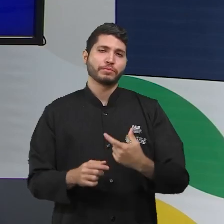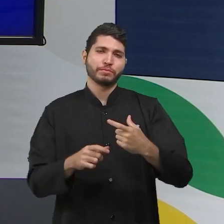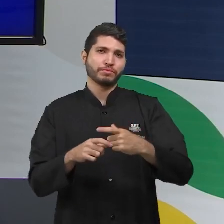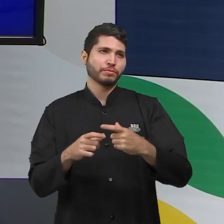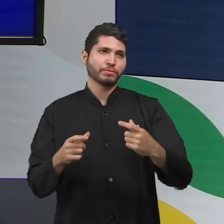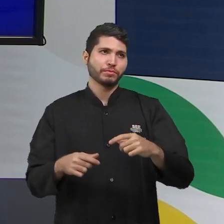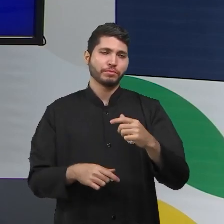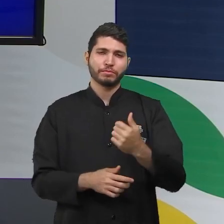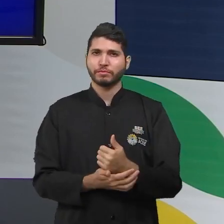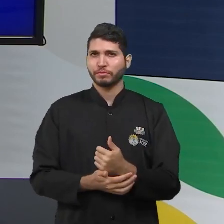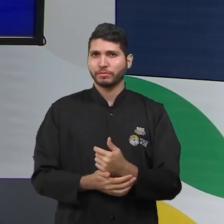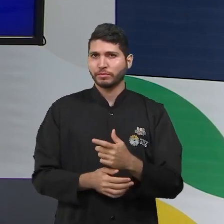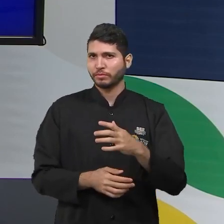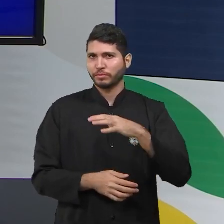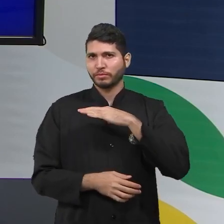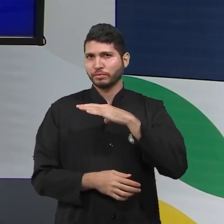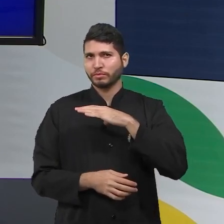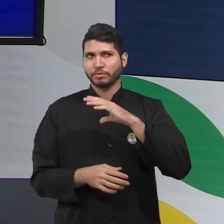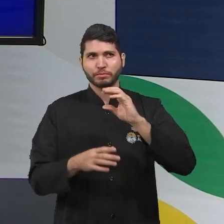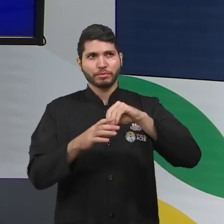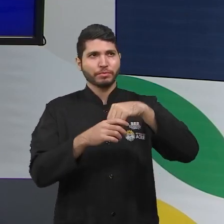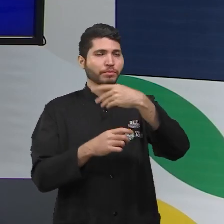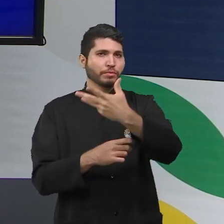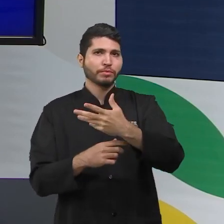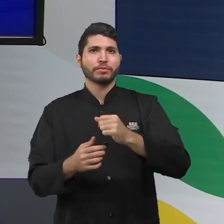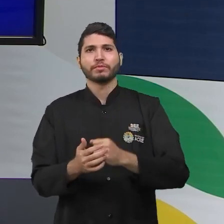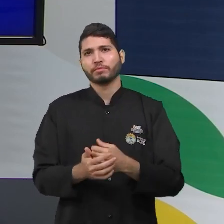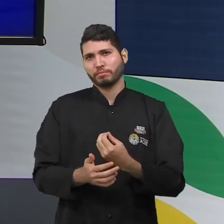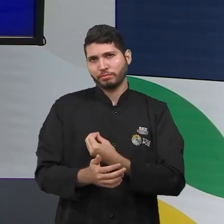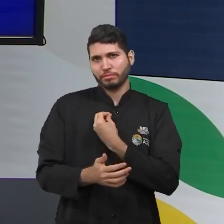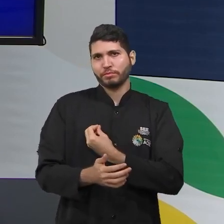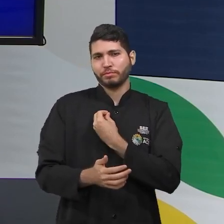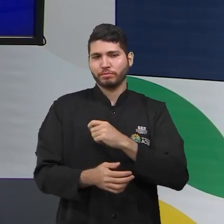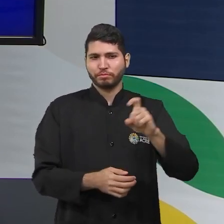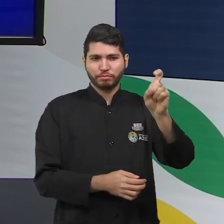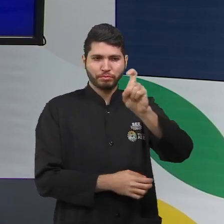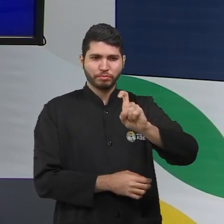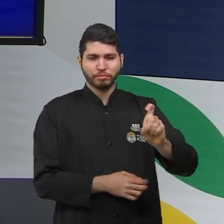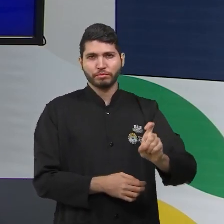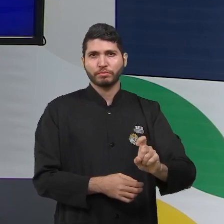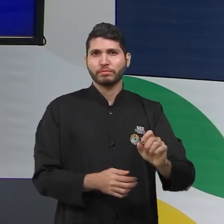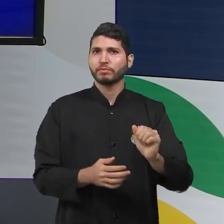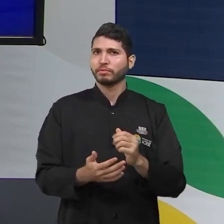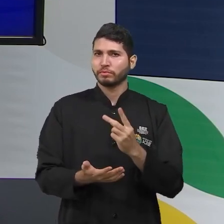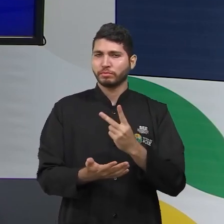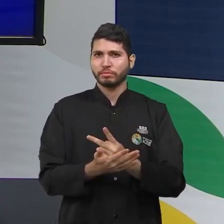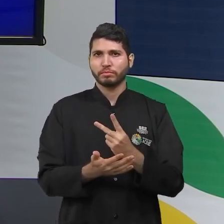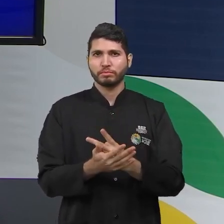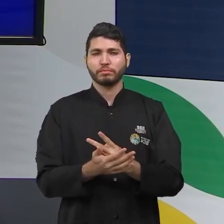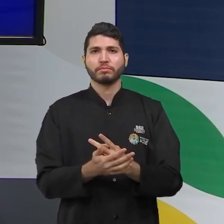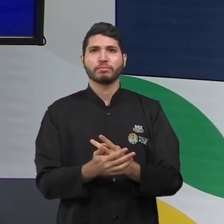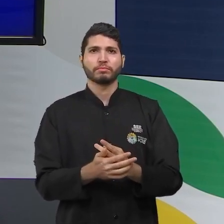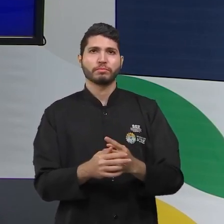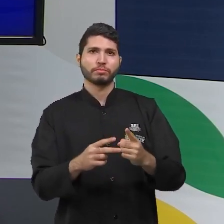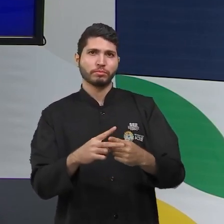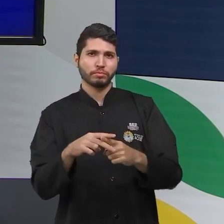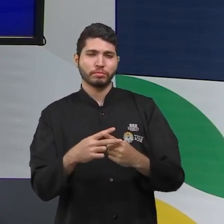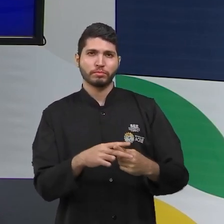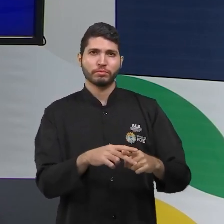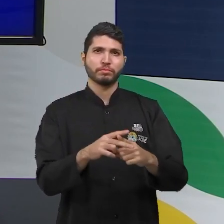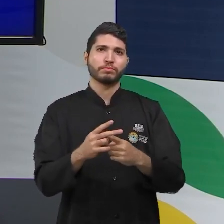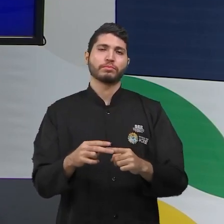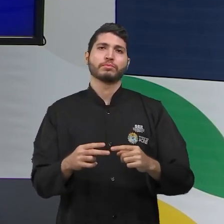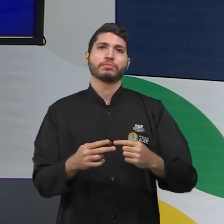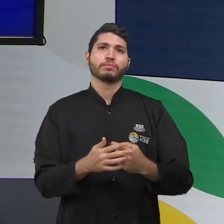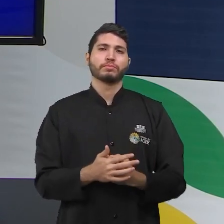cidades em que o grafite está presente, ele está sempre se remetendo à identidade dessa localidade,